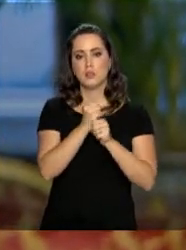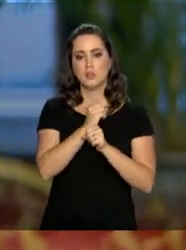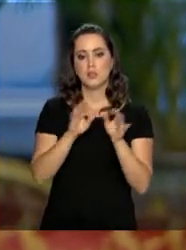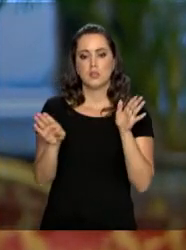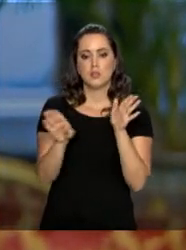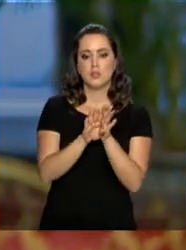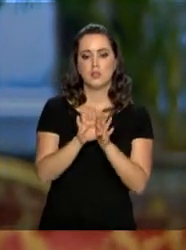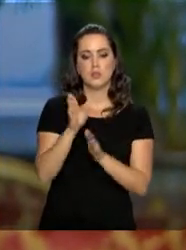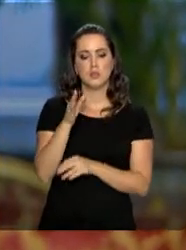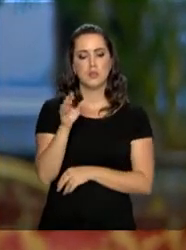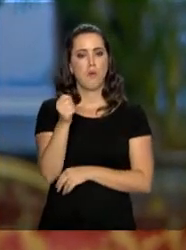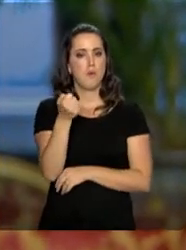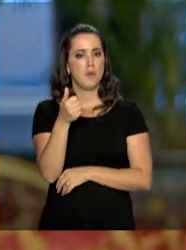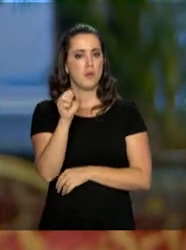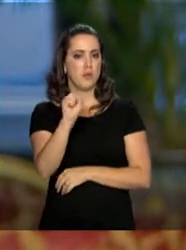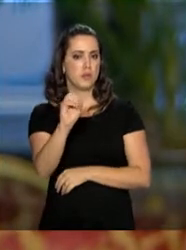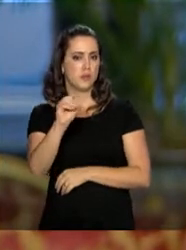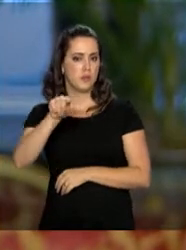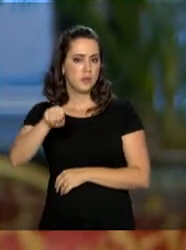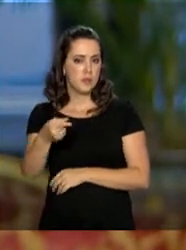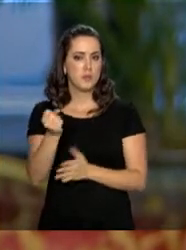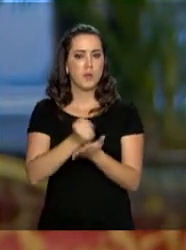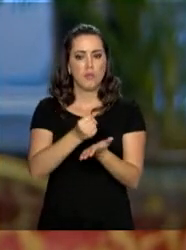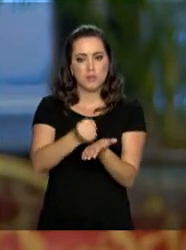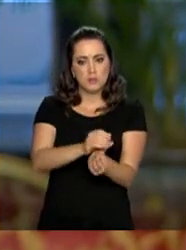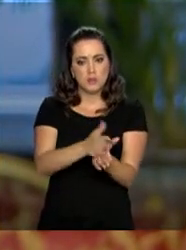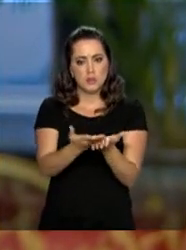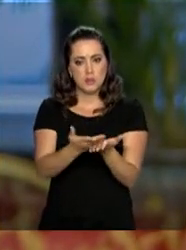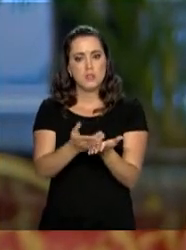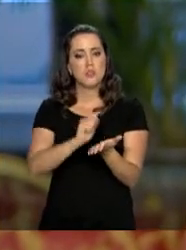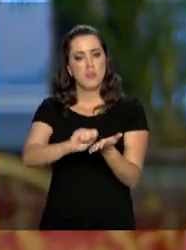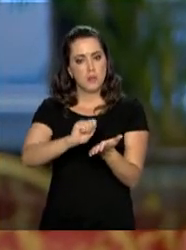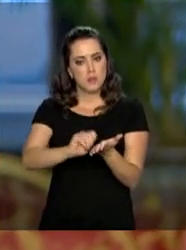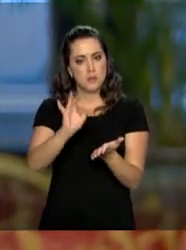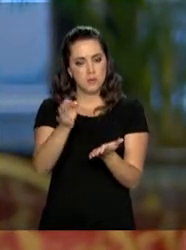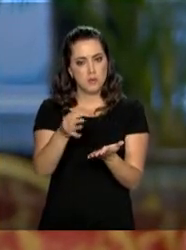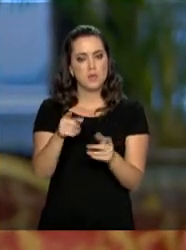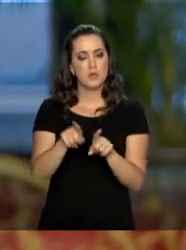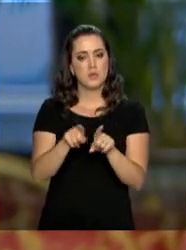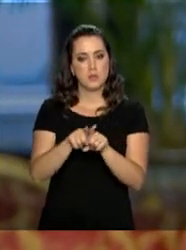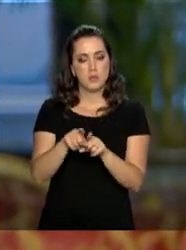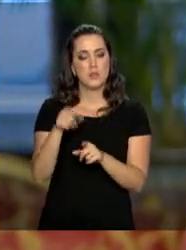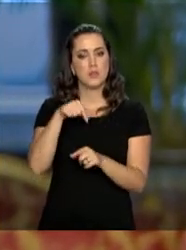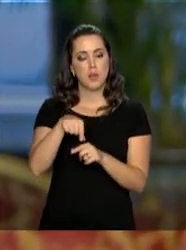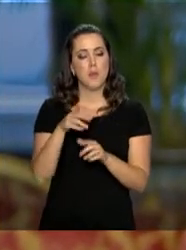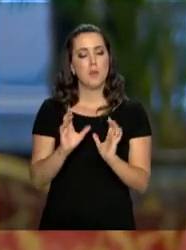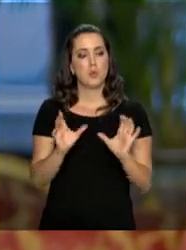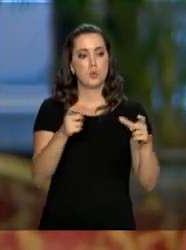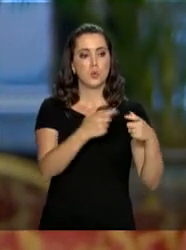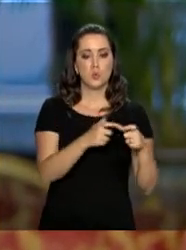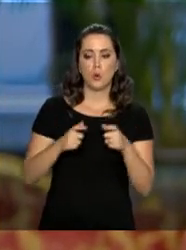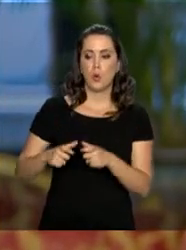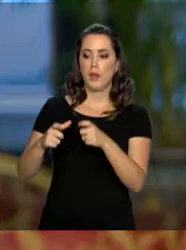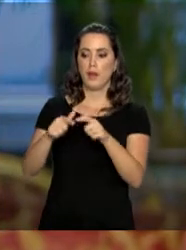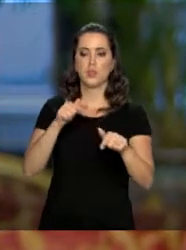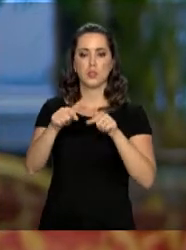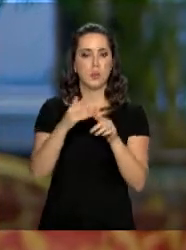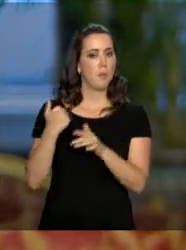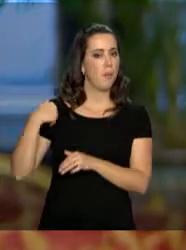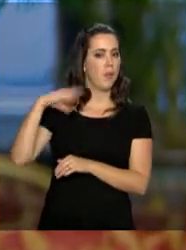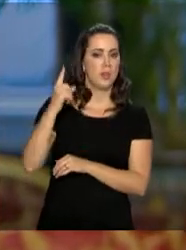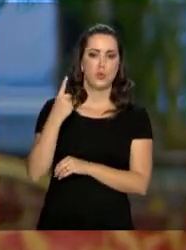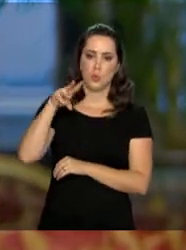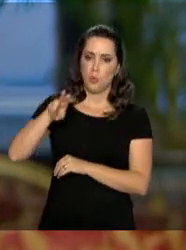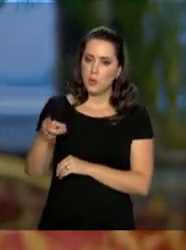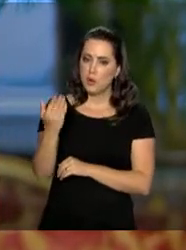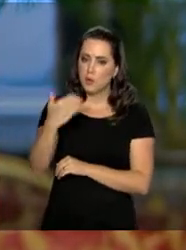chegou a quase 800 mil carteiras assinadas de fora. Parte dos chamados postos de trabalho, que ultrapassa 1,5 milhão de